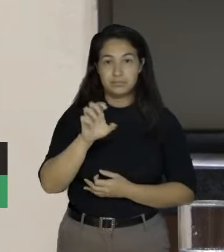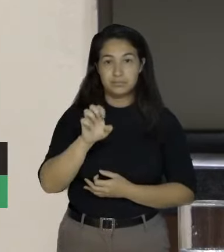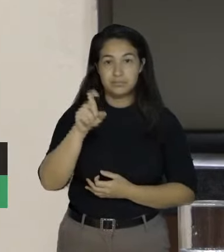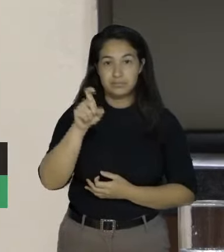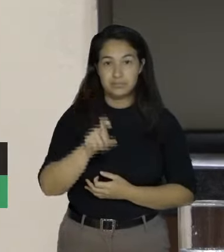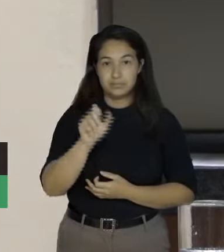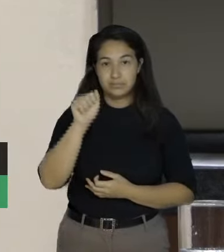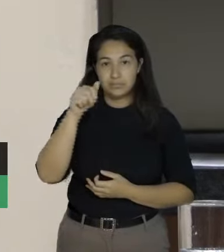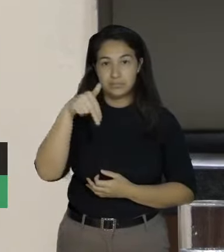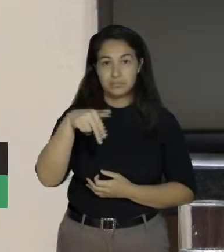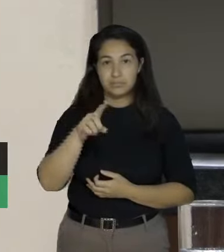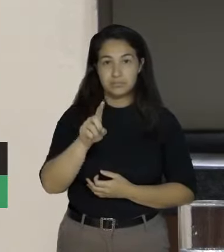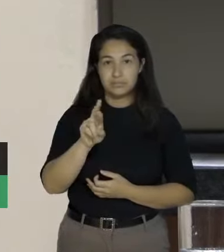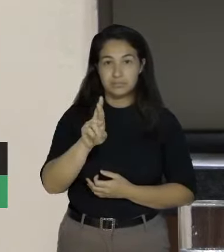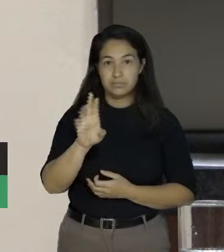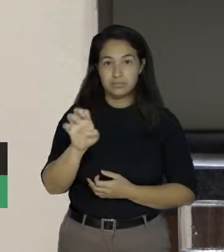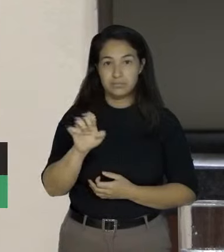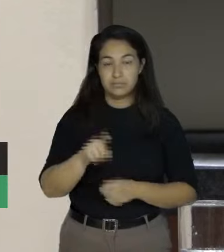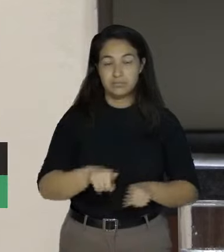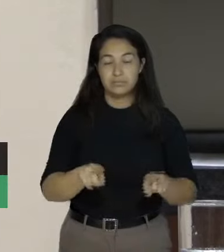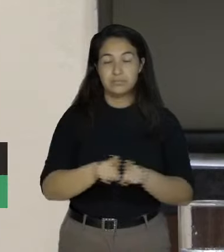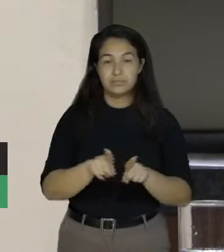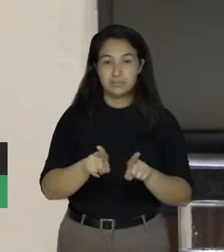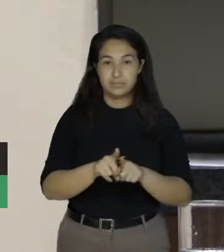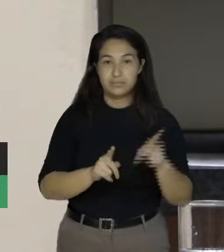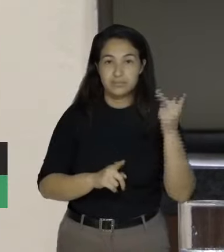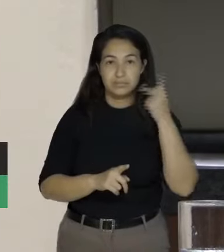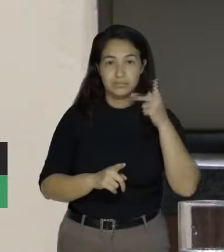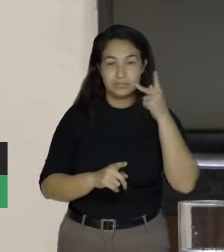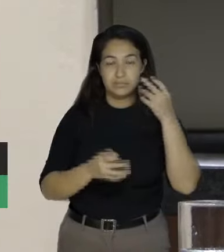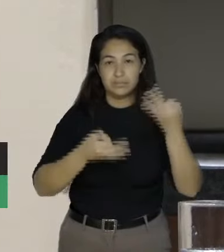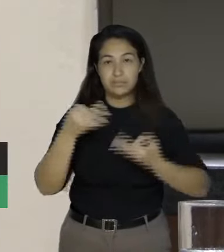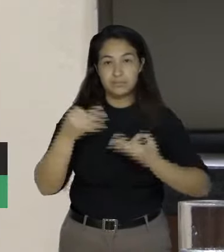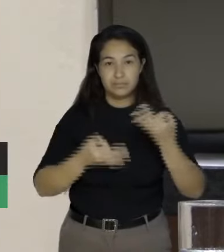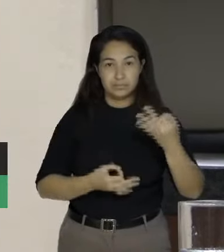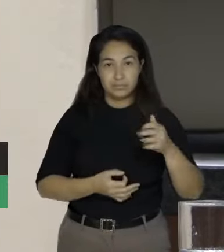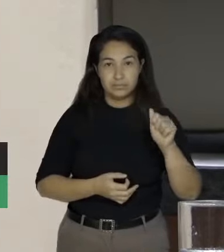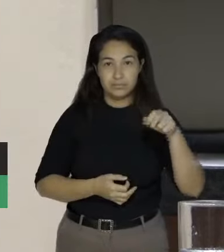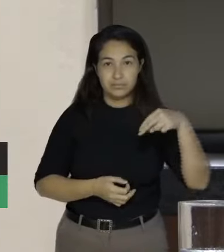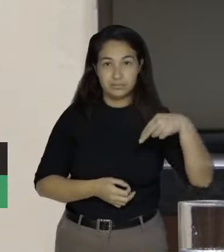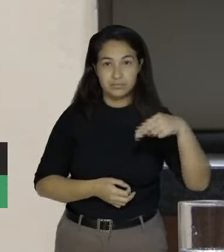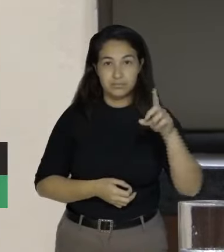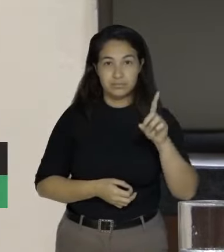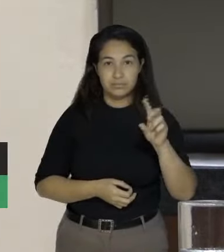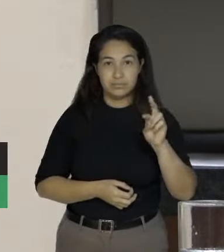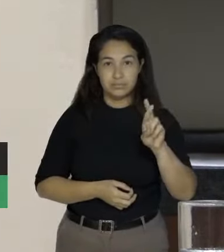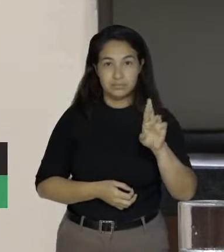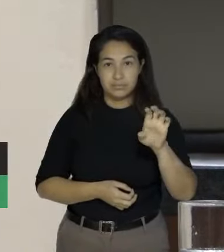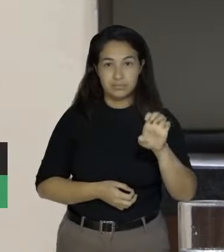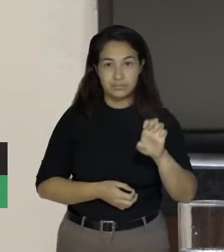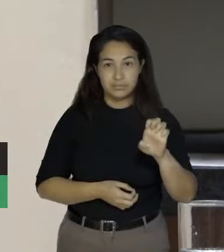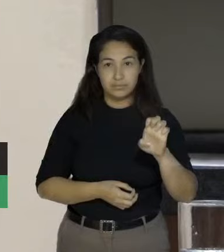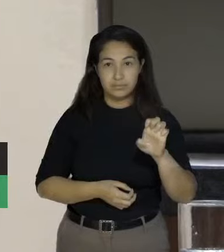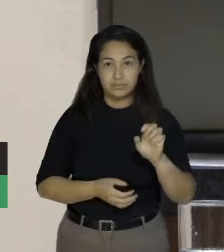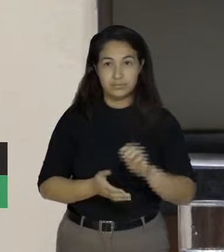carrinho Muniz excelentíssimo seu promotor de justiça Doutor André barbudo Vitorino